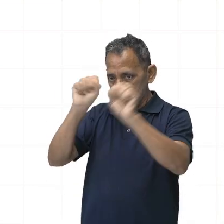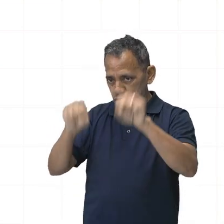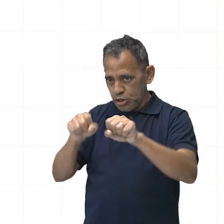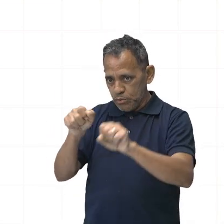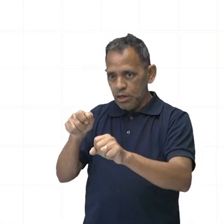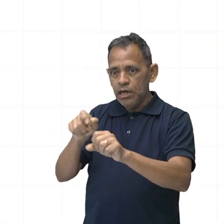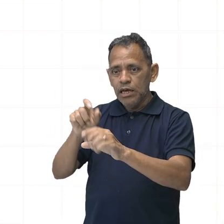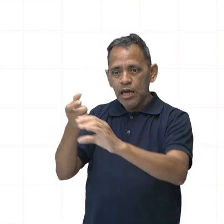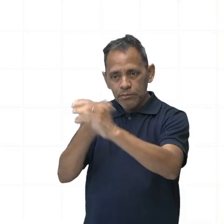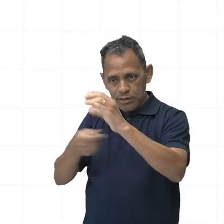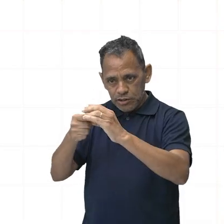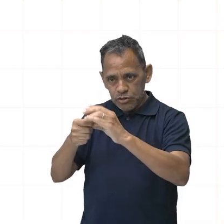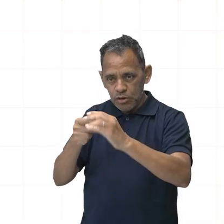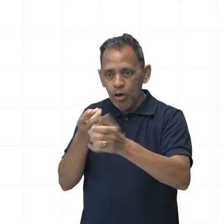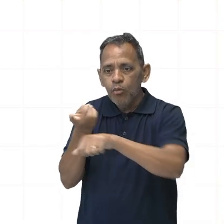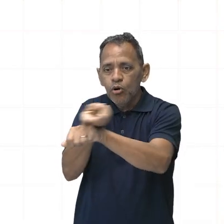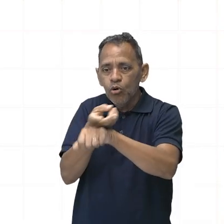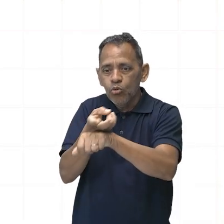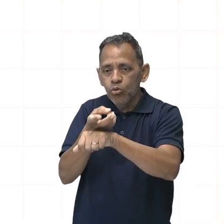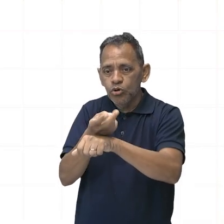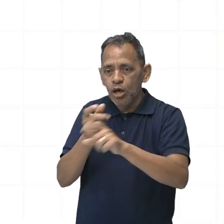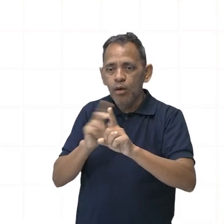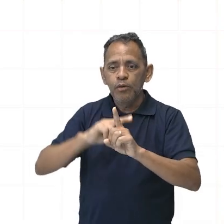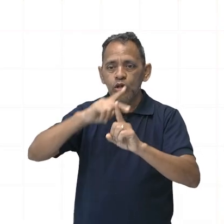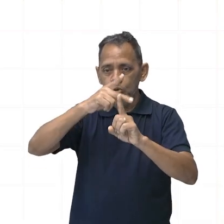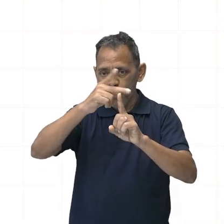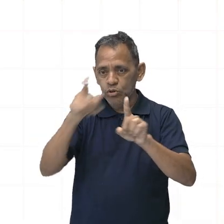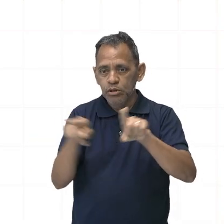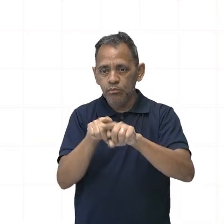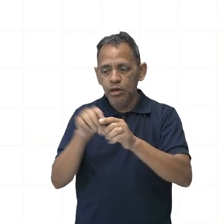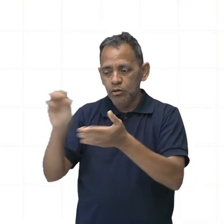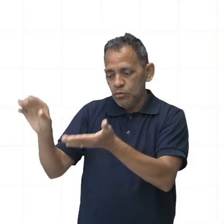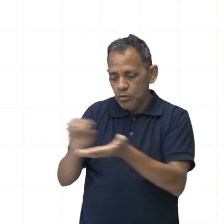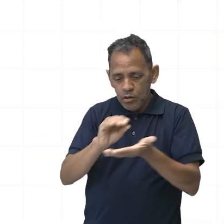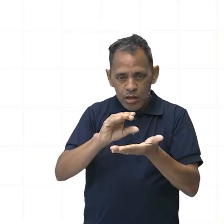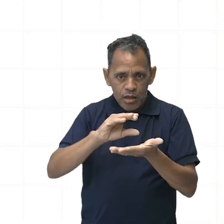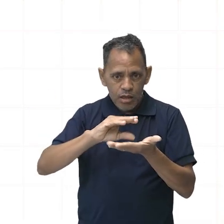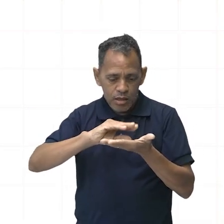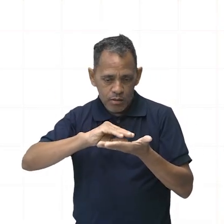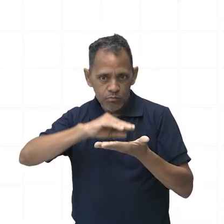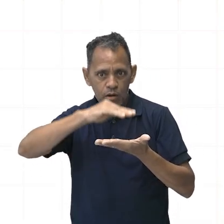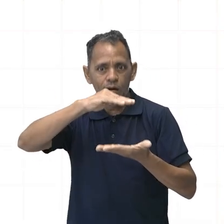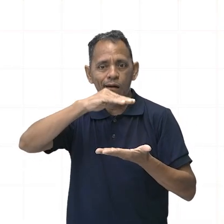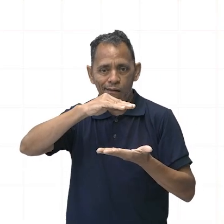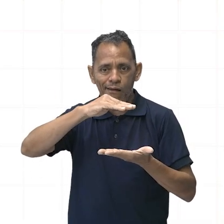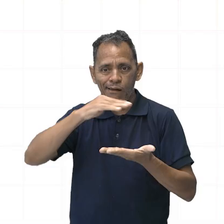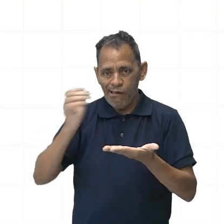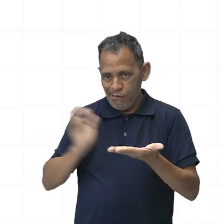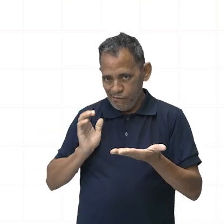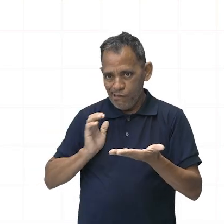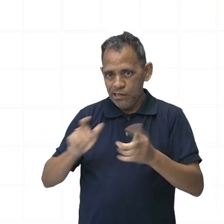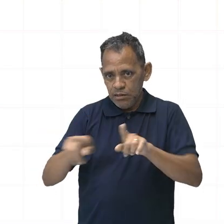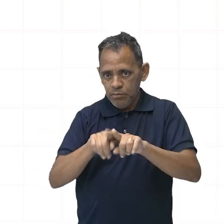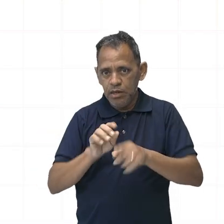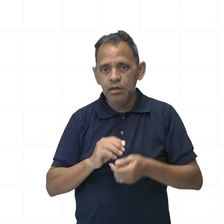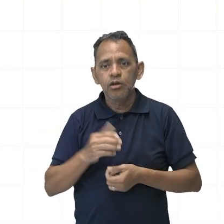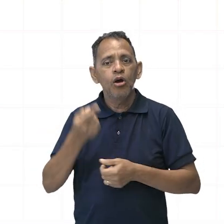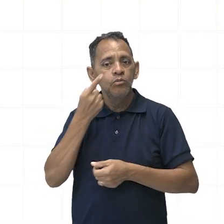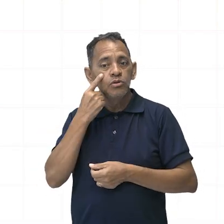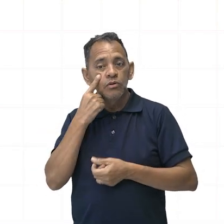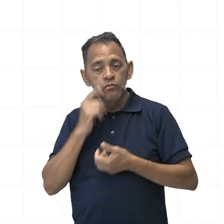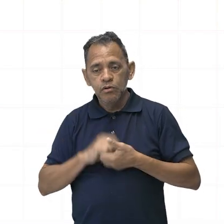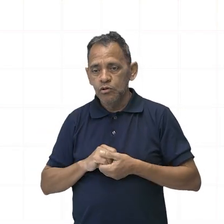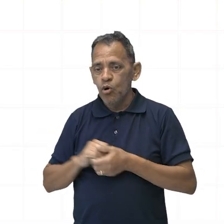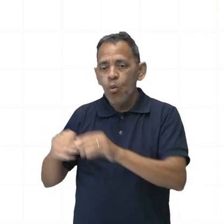A busca pelo lucro e pela acumulação de riqueza, que acaba aí observando um padrão de enriquecimento